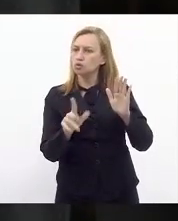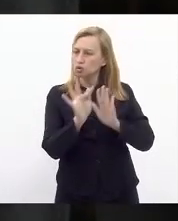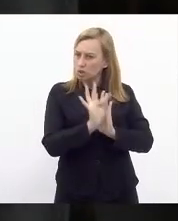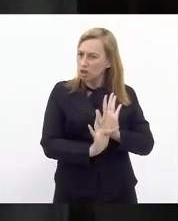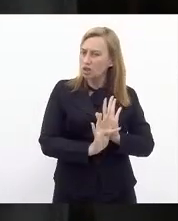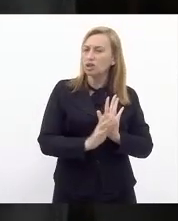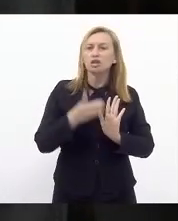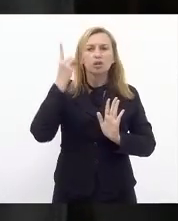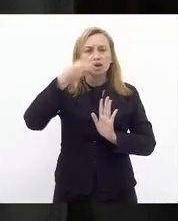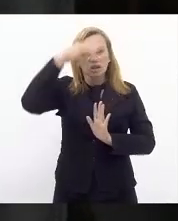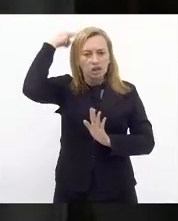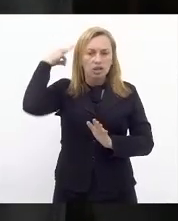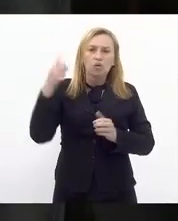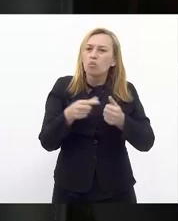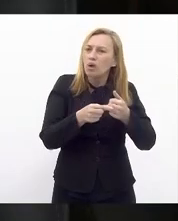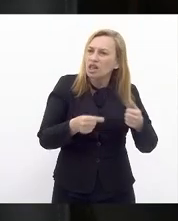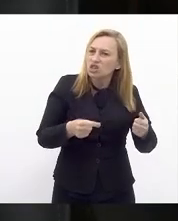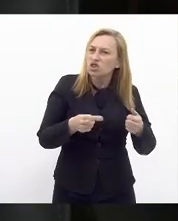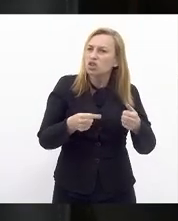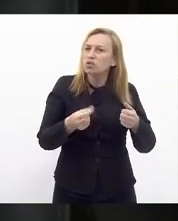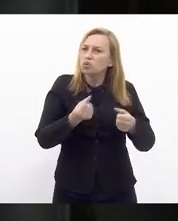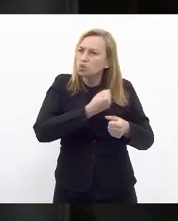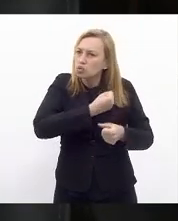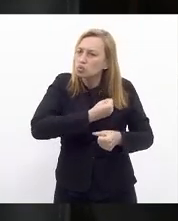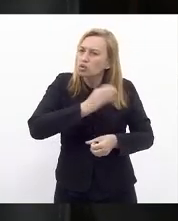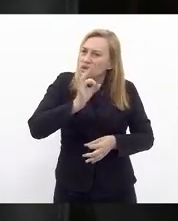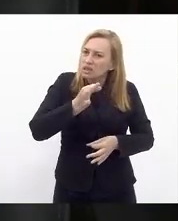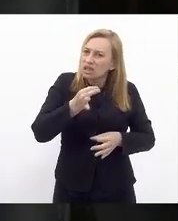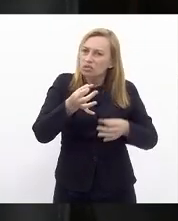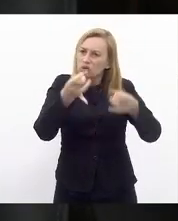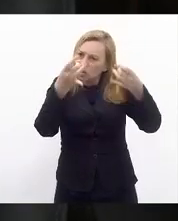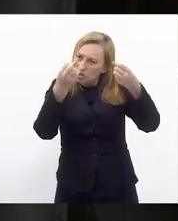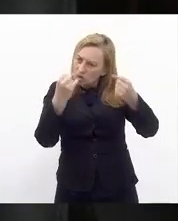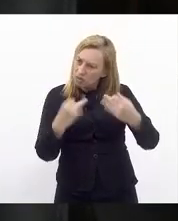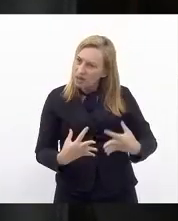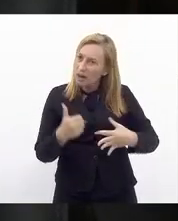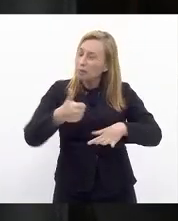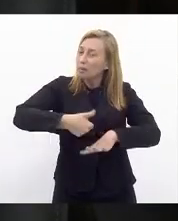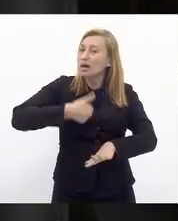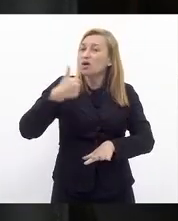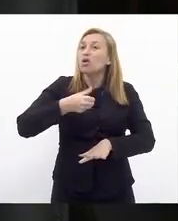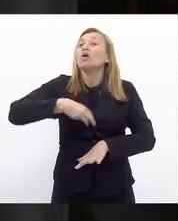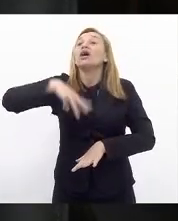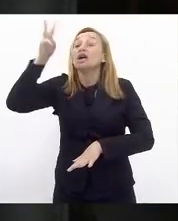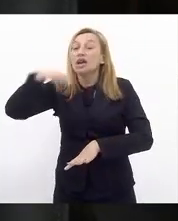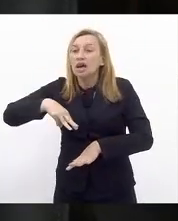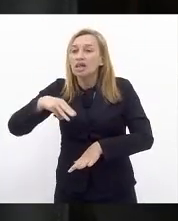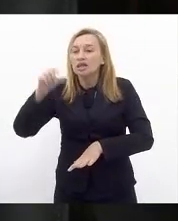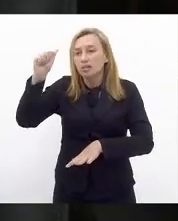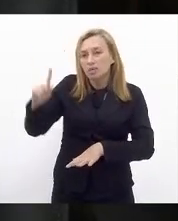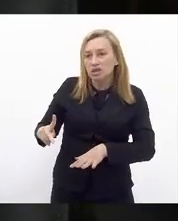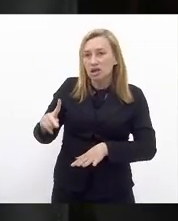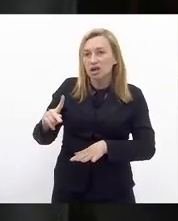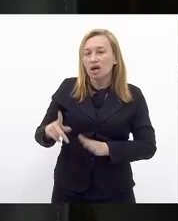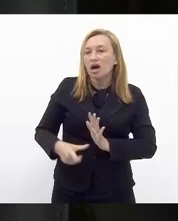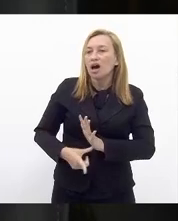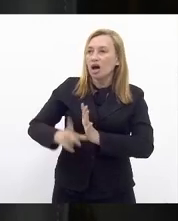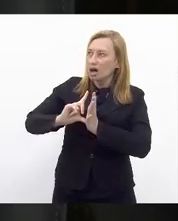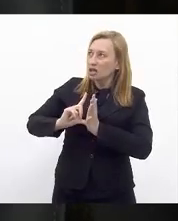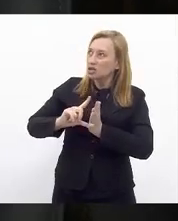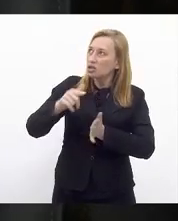um artigo que eu não merece isso entendeu quem se aposentou antes de